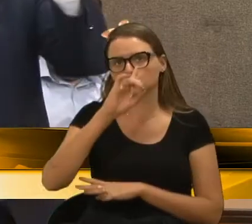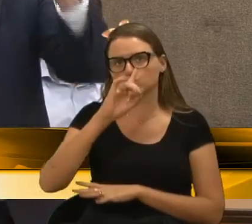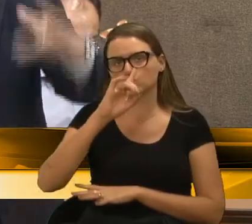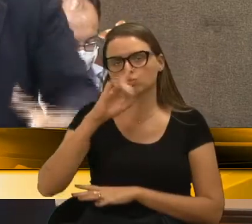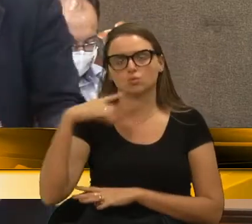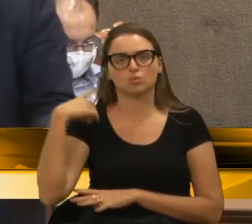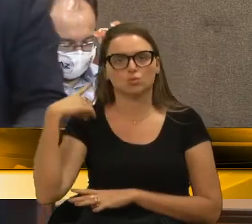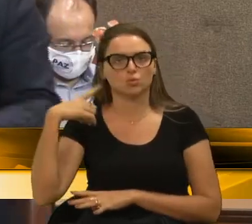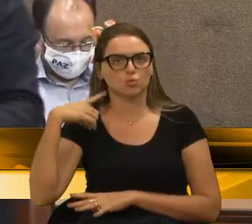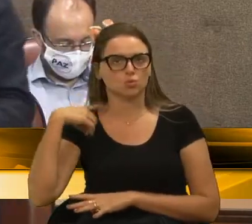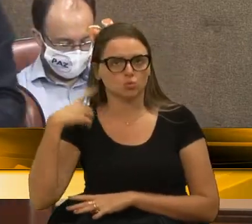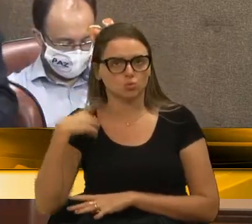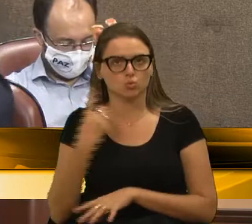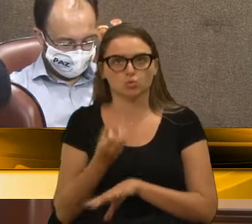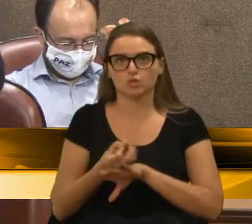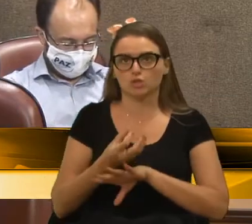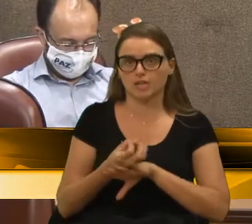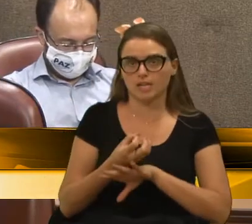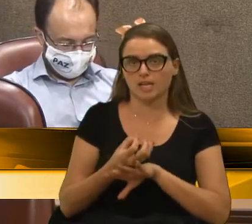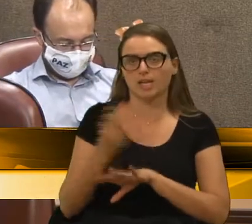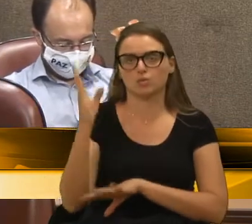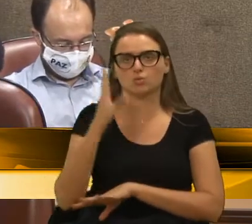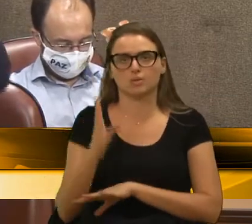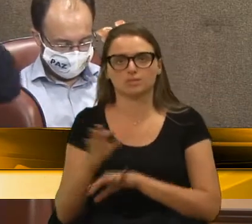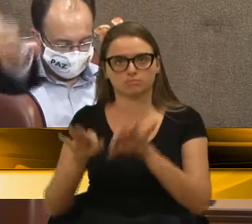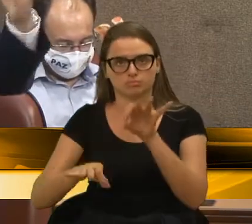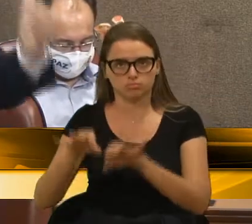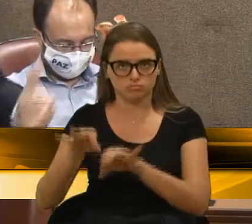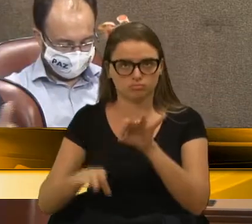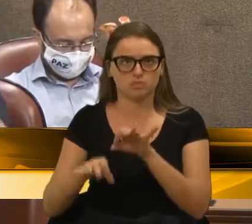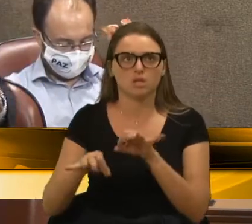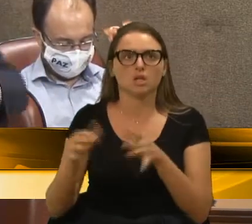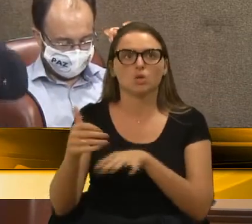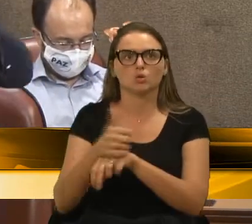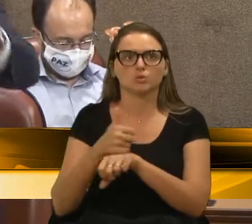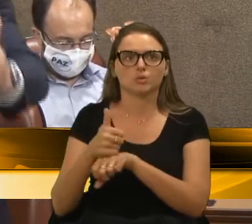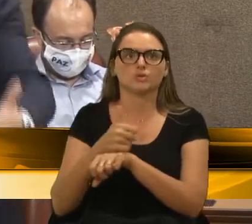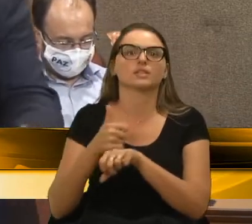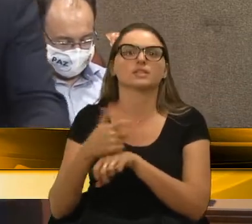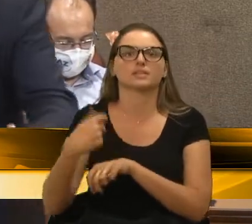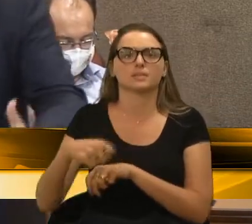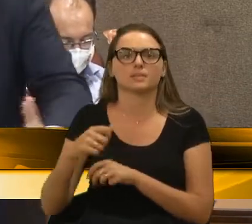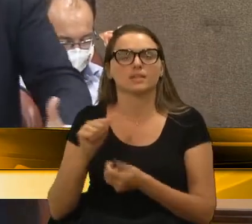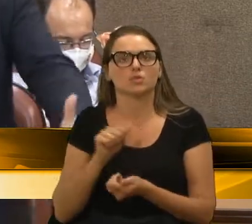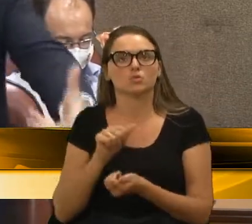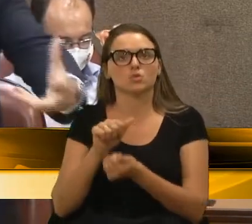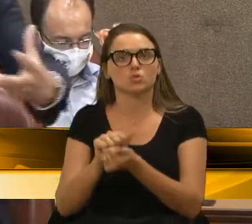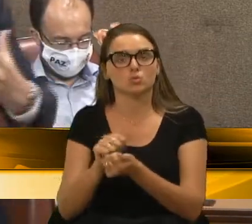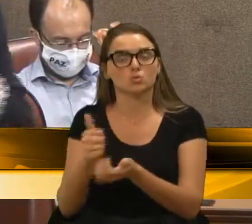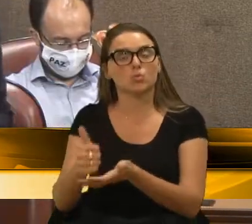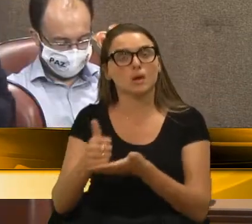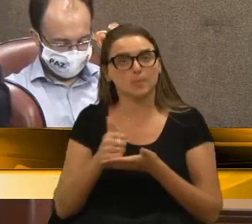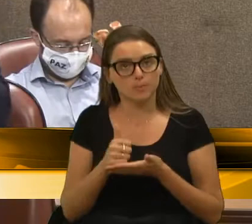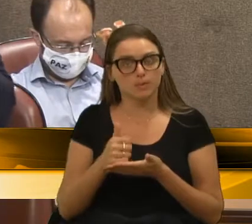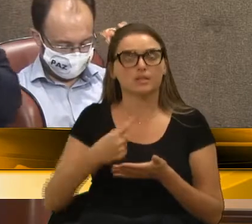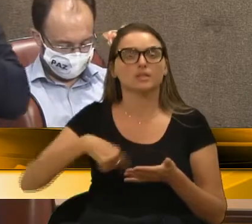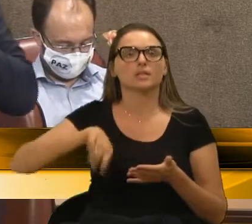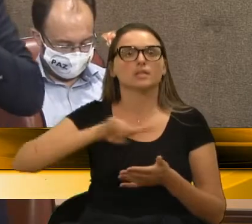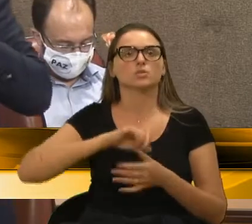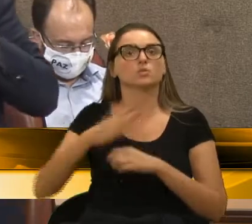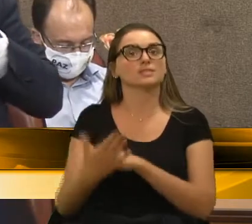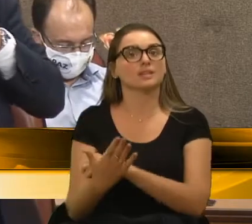da justiça, enfim, os operadores jurídicos que tanto precisariam estar aqui nos auxiliando e ajudando